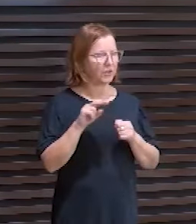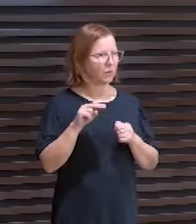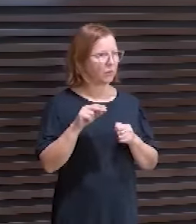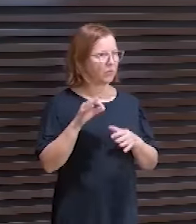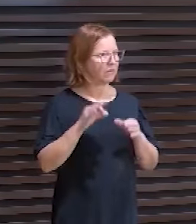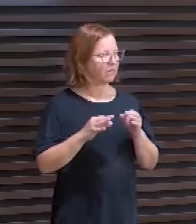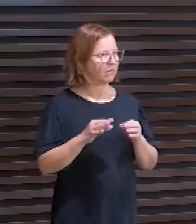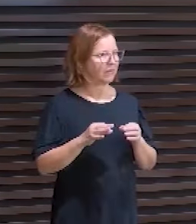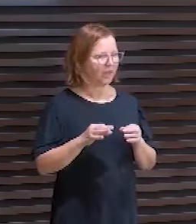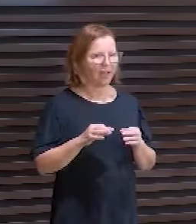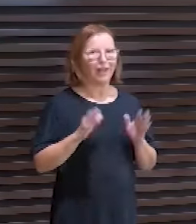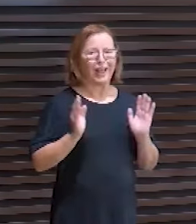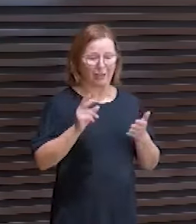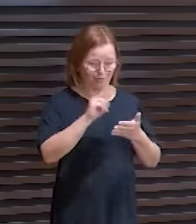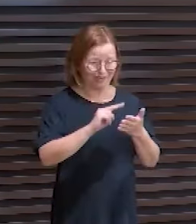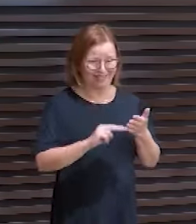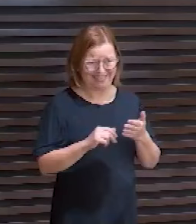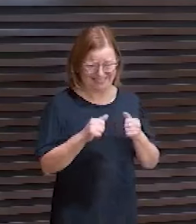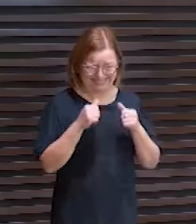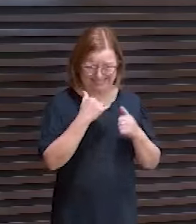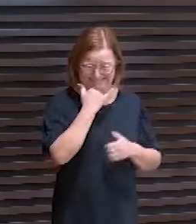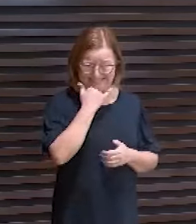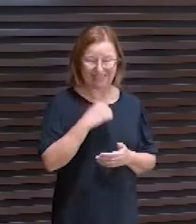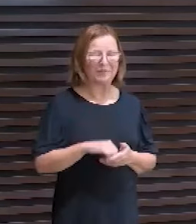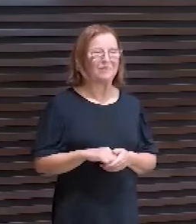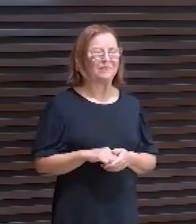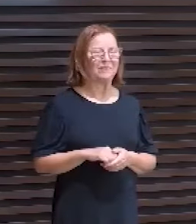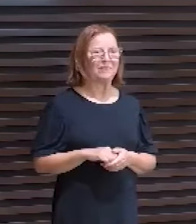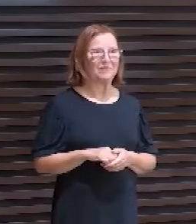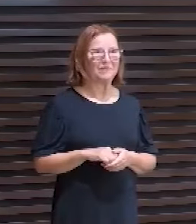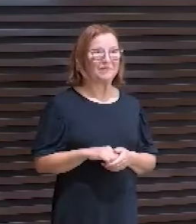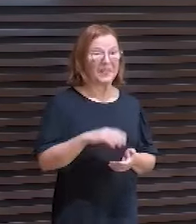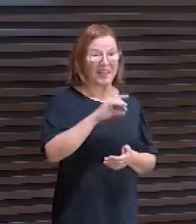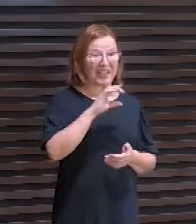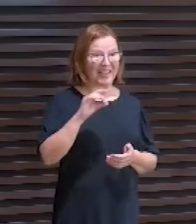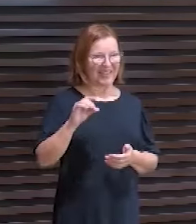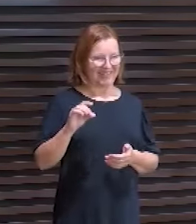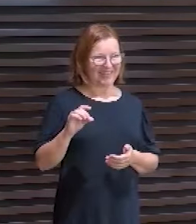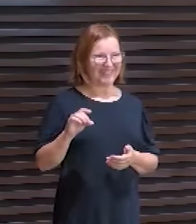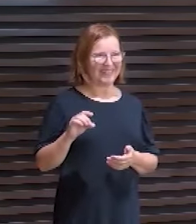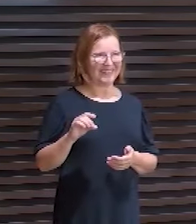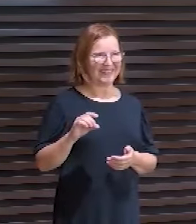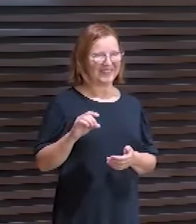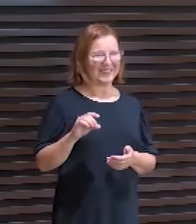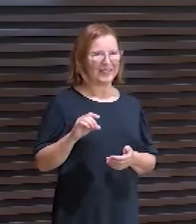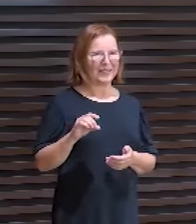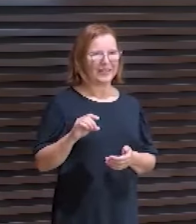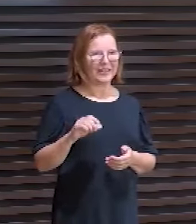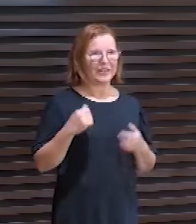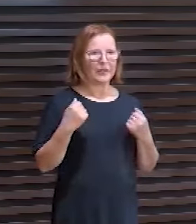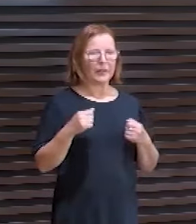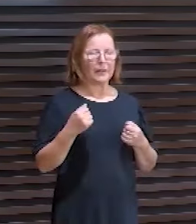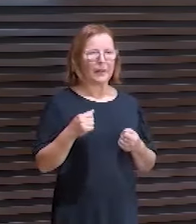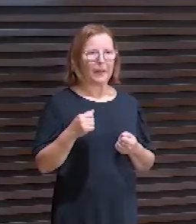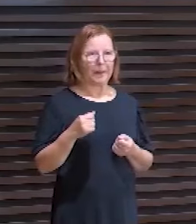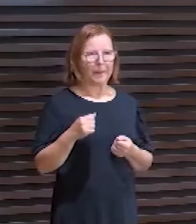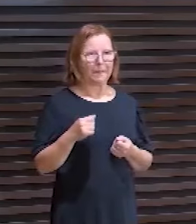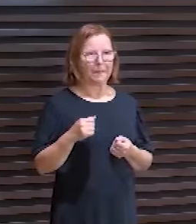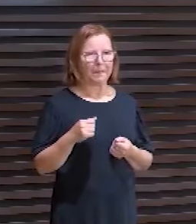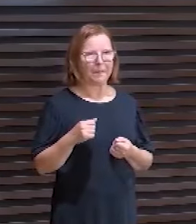embaixo né Cada um deve reconhecer as próprias faltas e pedir